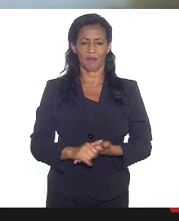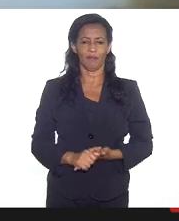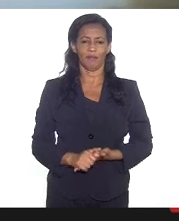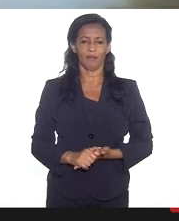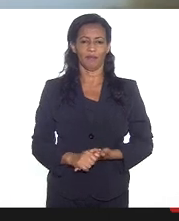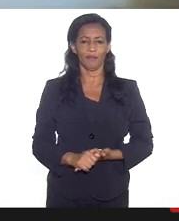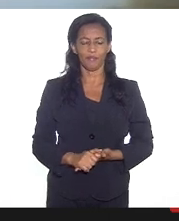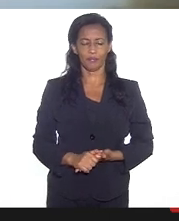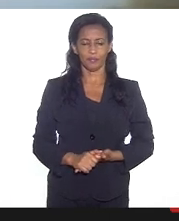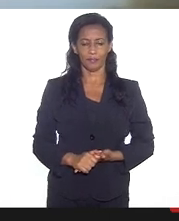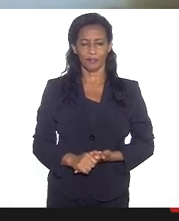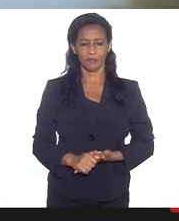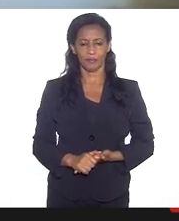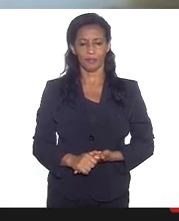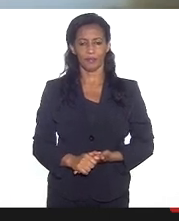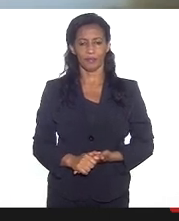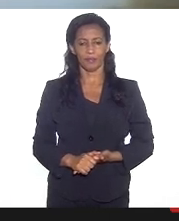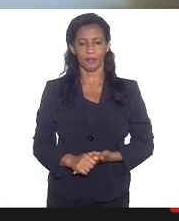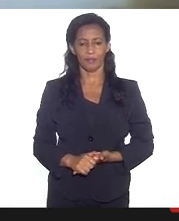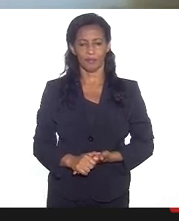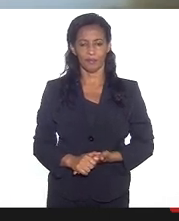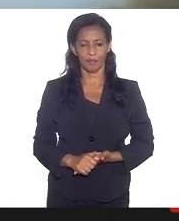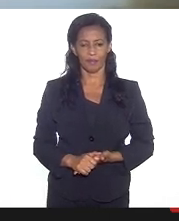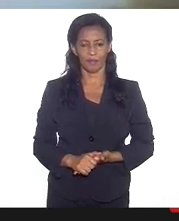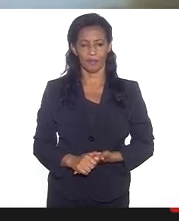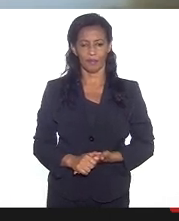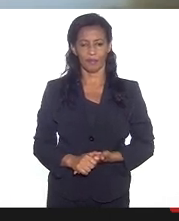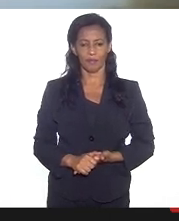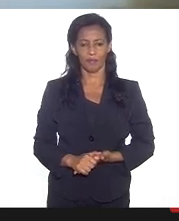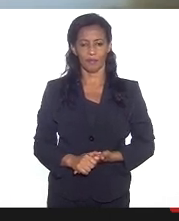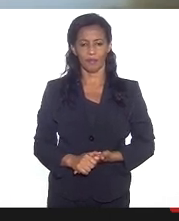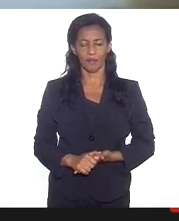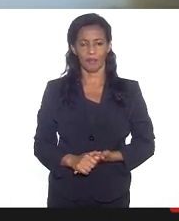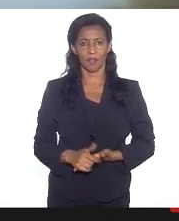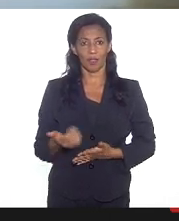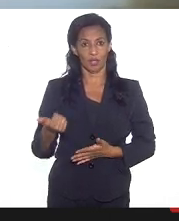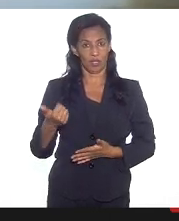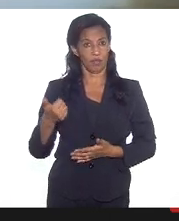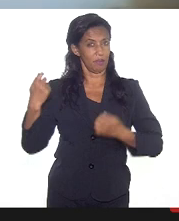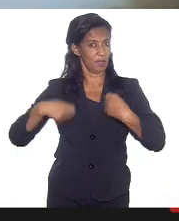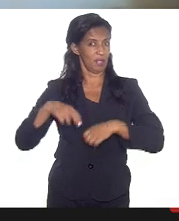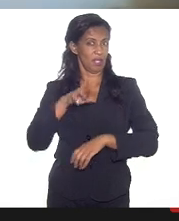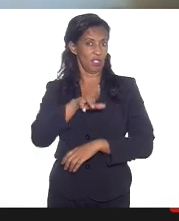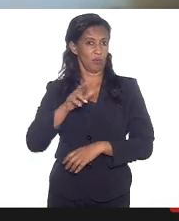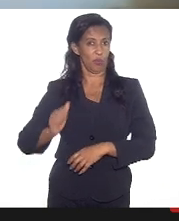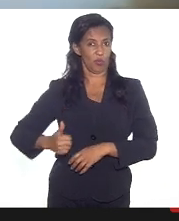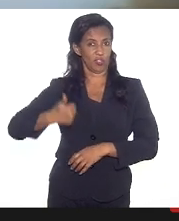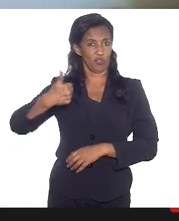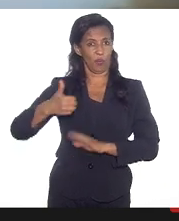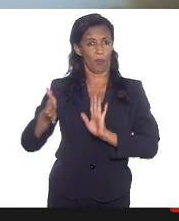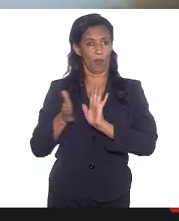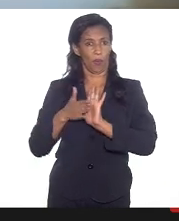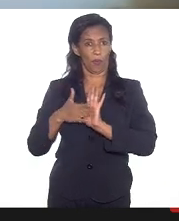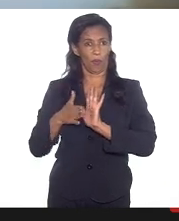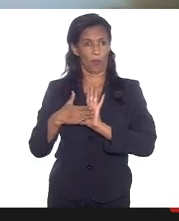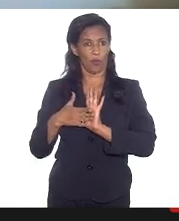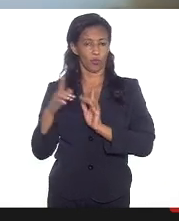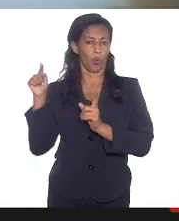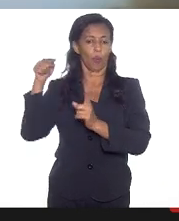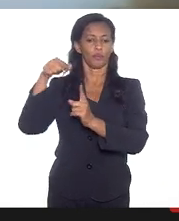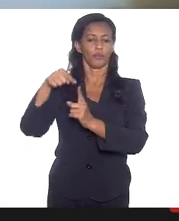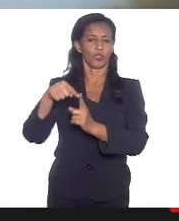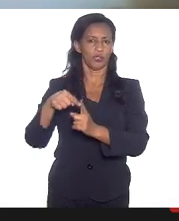nossas auditores fiscais, e eles responderam muito positivamente com propostas